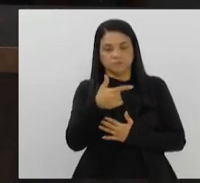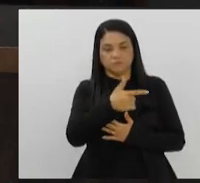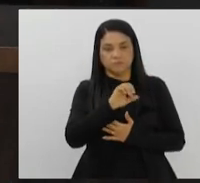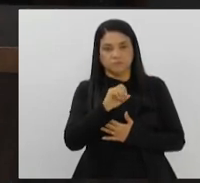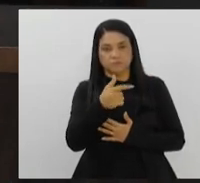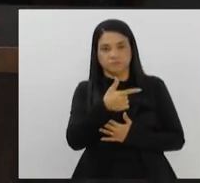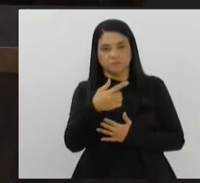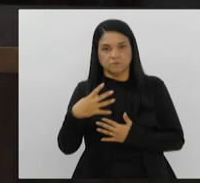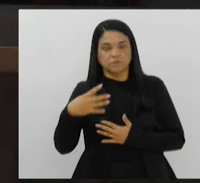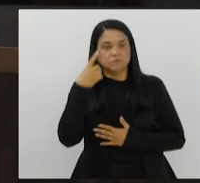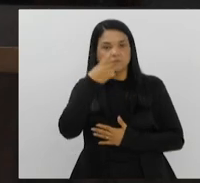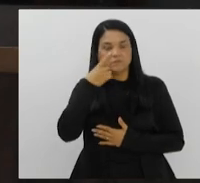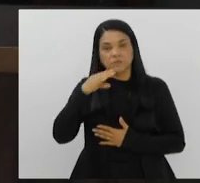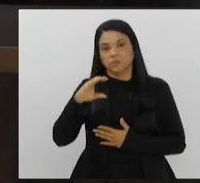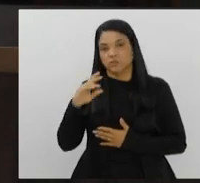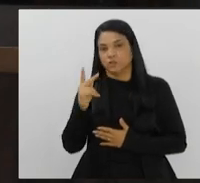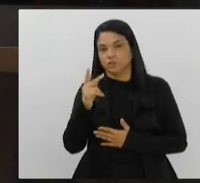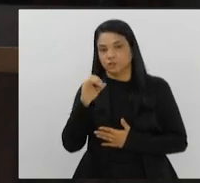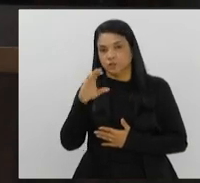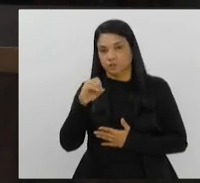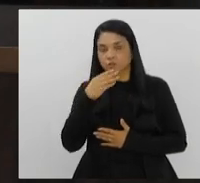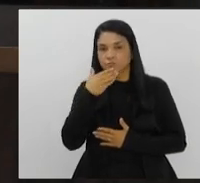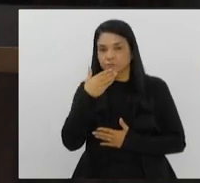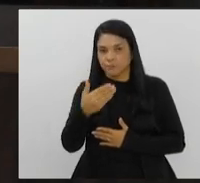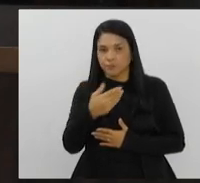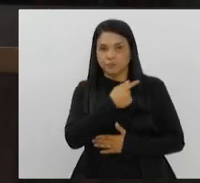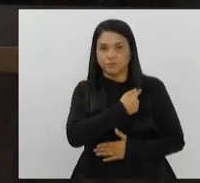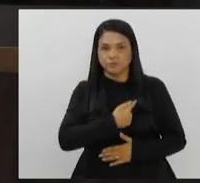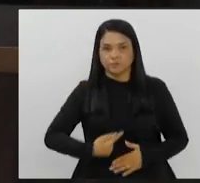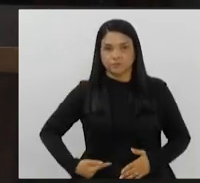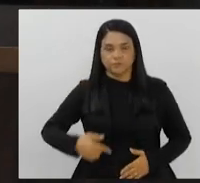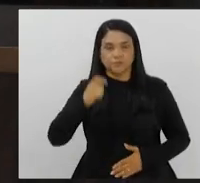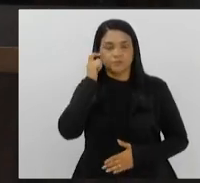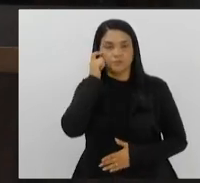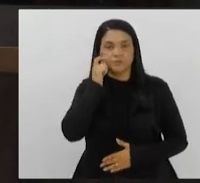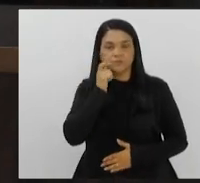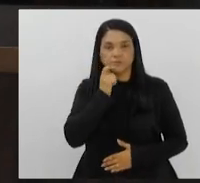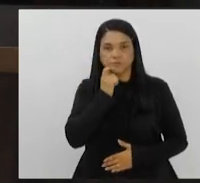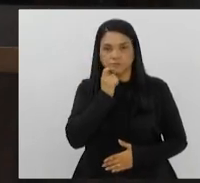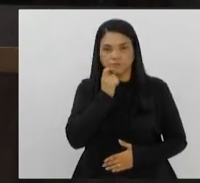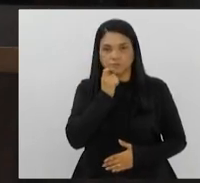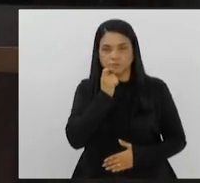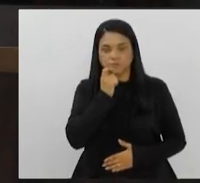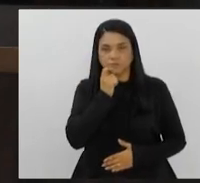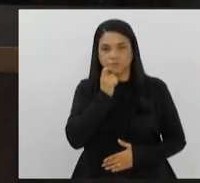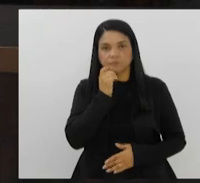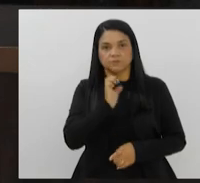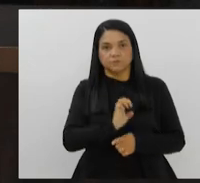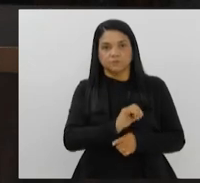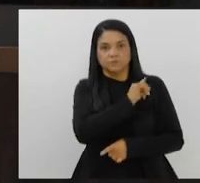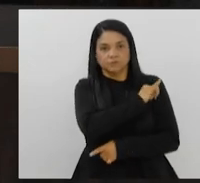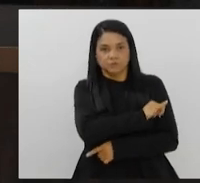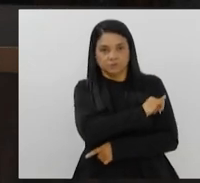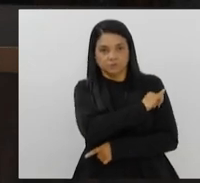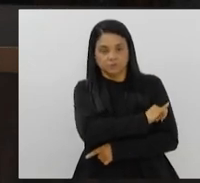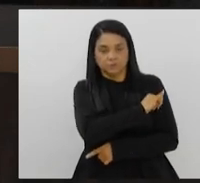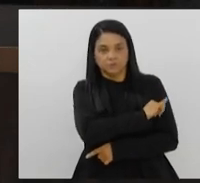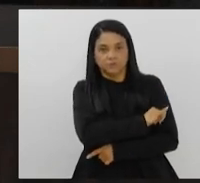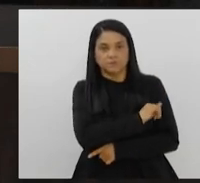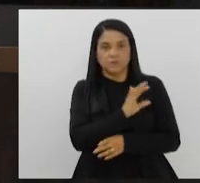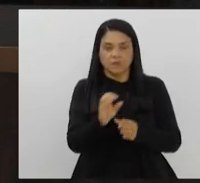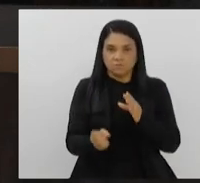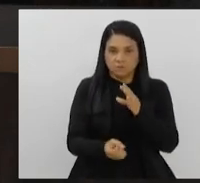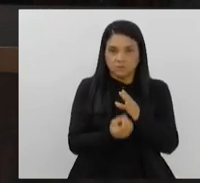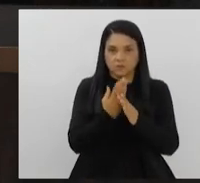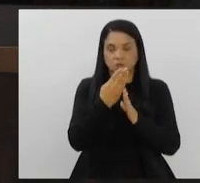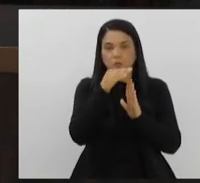304/2024, de autoria do deputado Chico Machado, que solicita ao excelentíssimo senhor governador do Estado do Rio de Janeiro, Cláudio Castro, a